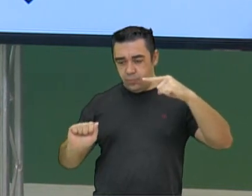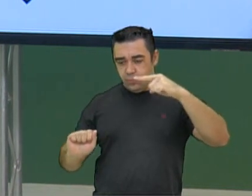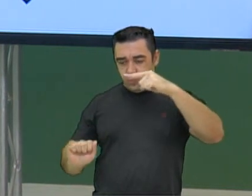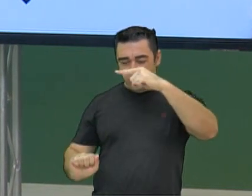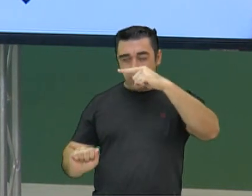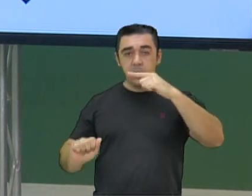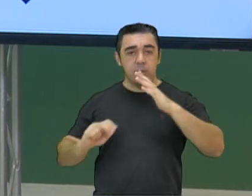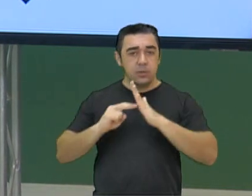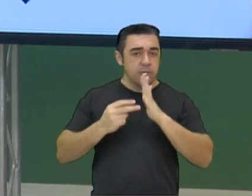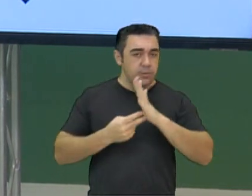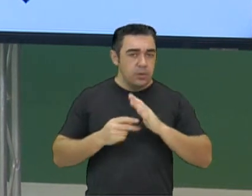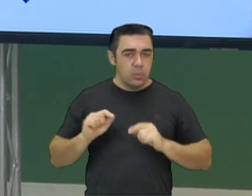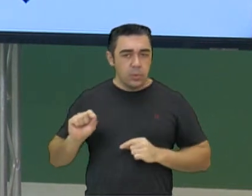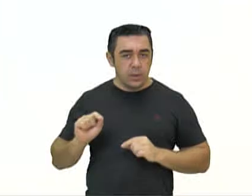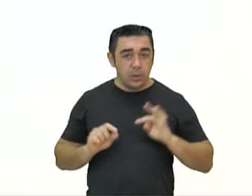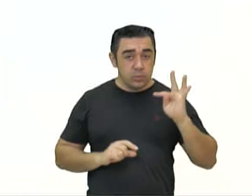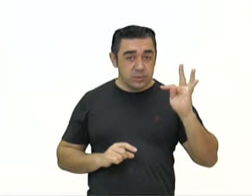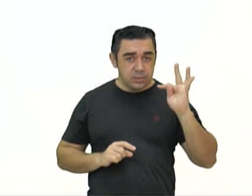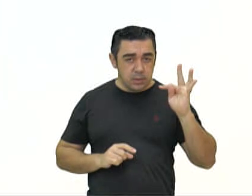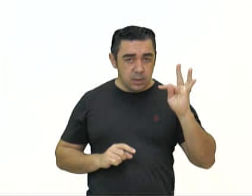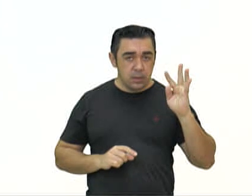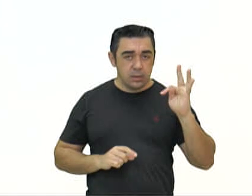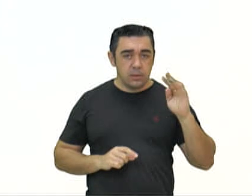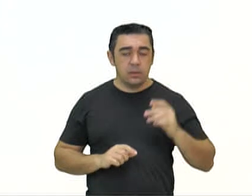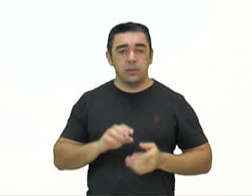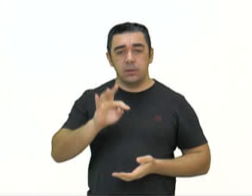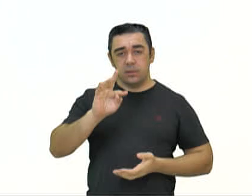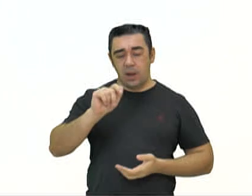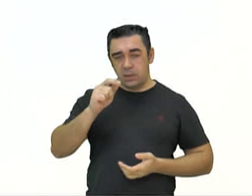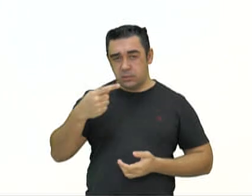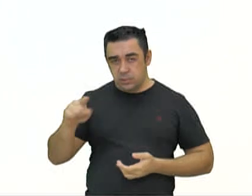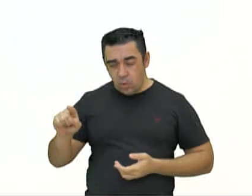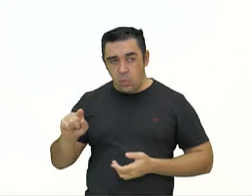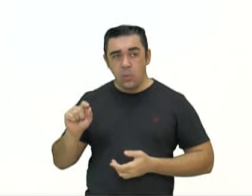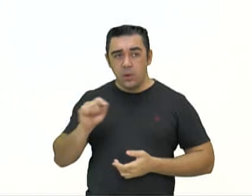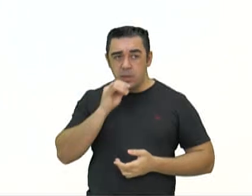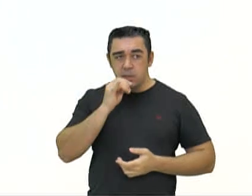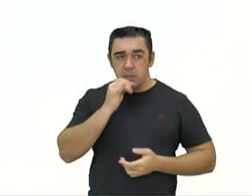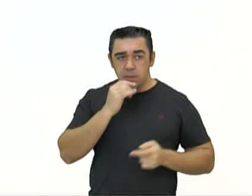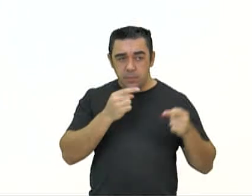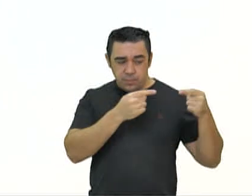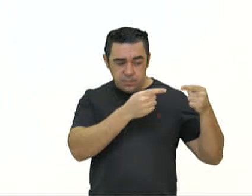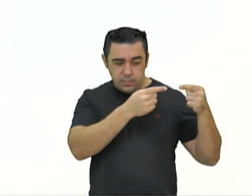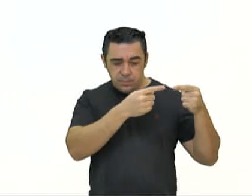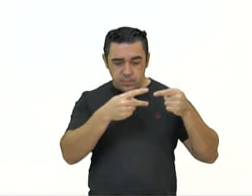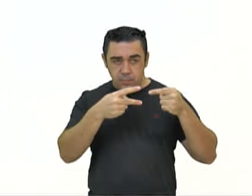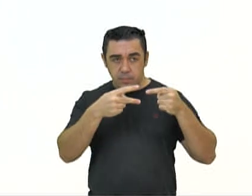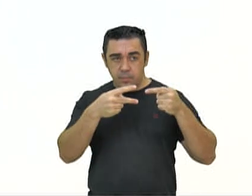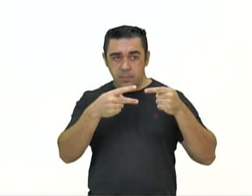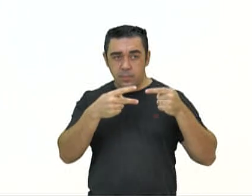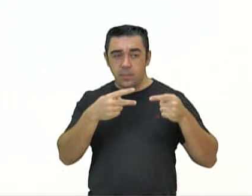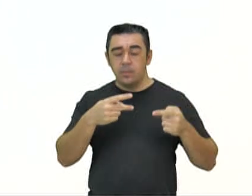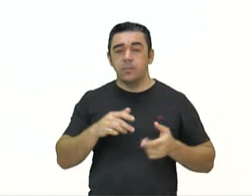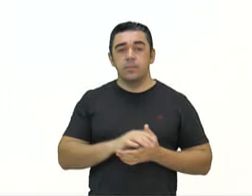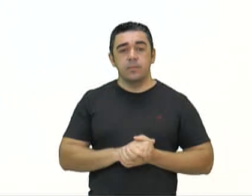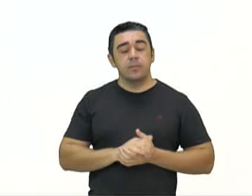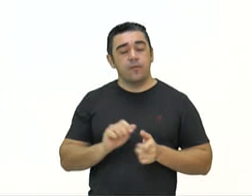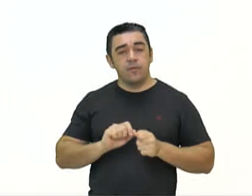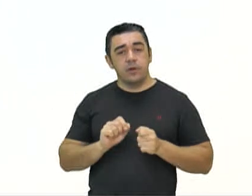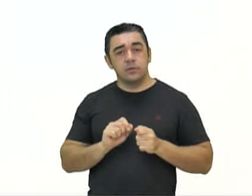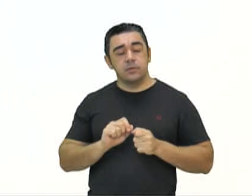a tração aqui do bloco B, atuado por essa corda ligada ao B, está promovendo